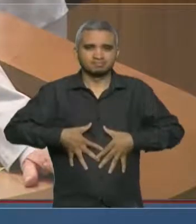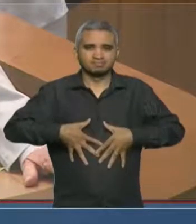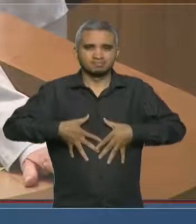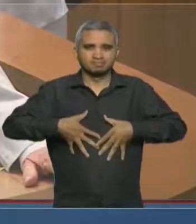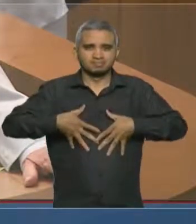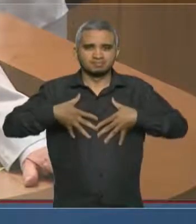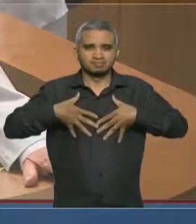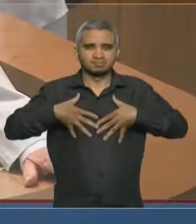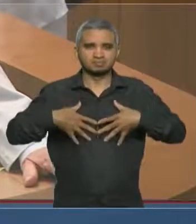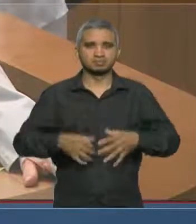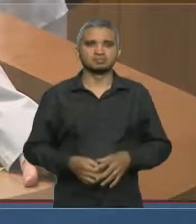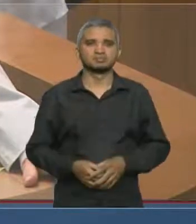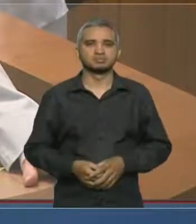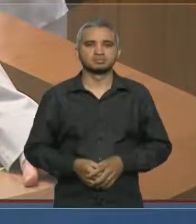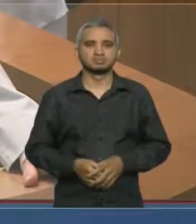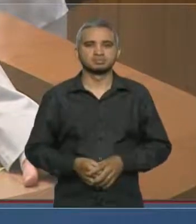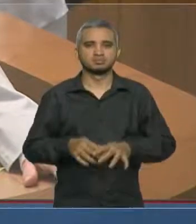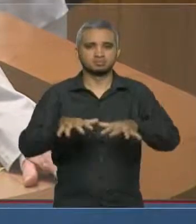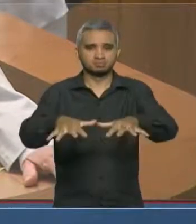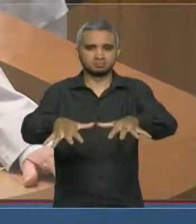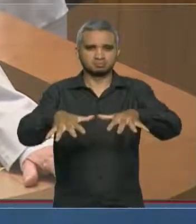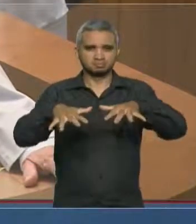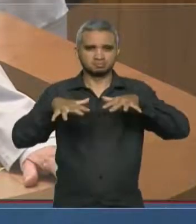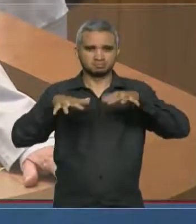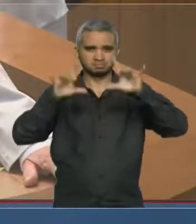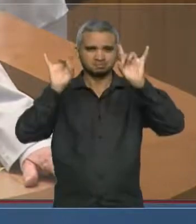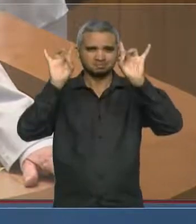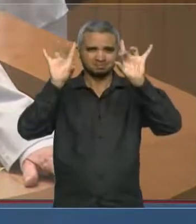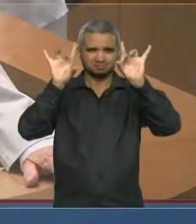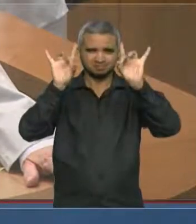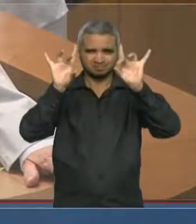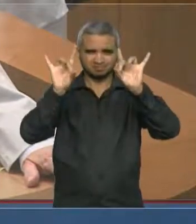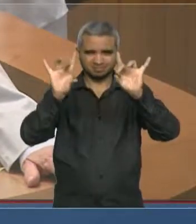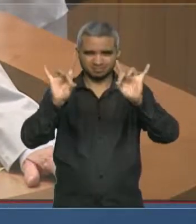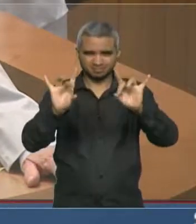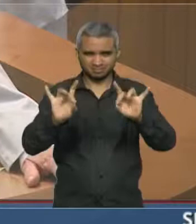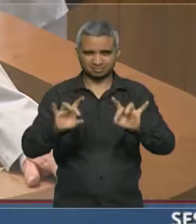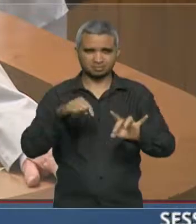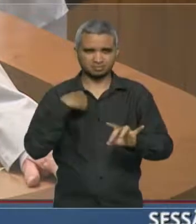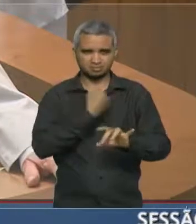solenidade de tanta significância para todos nós,